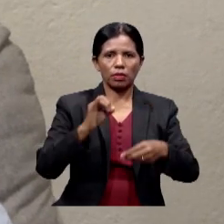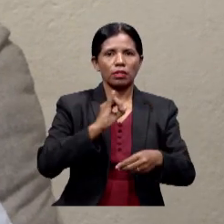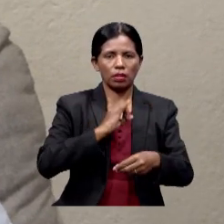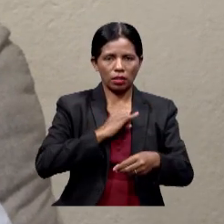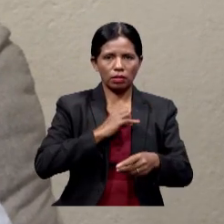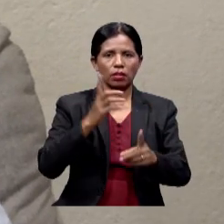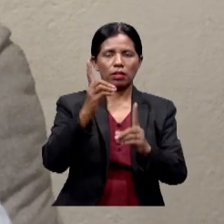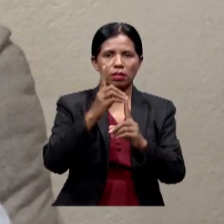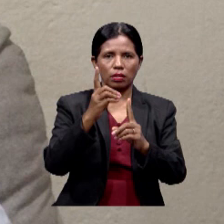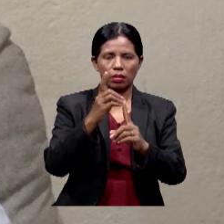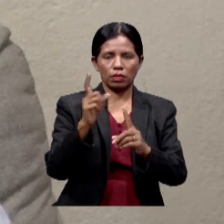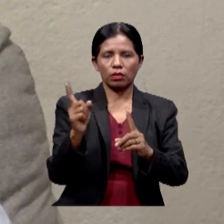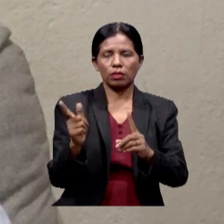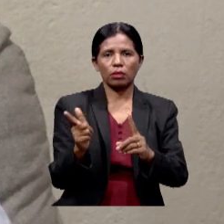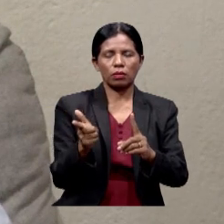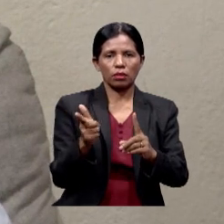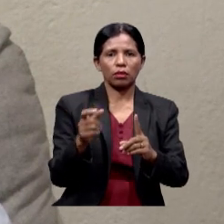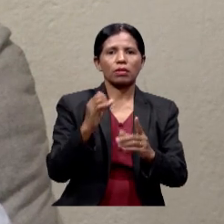20 de janeiro